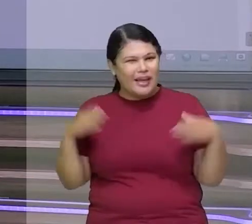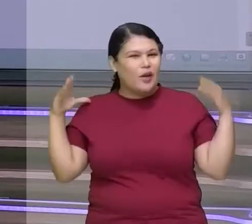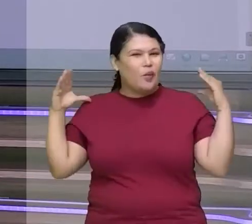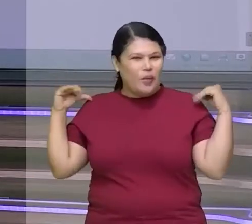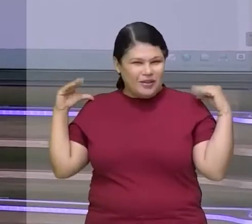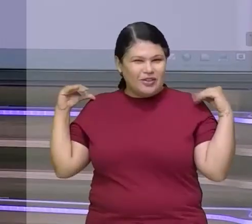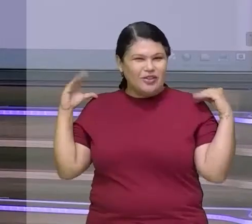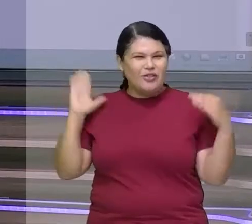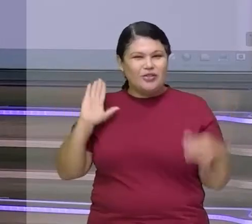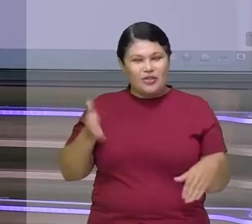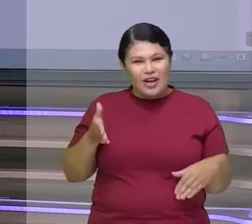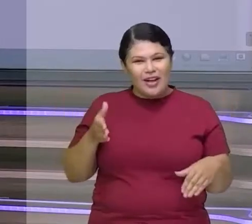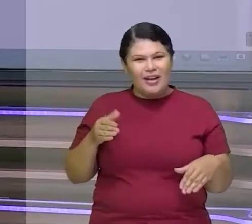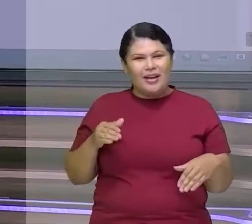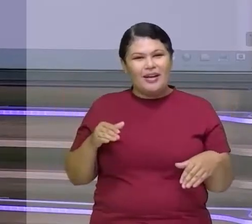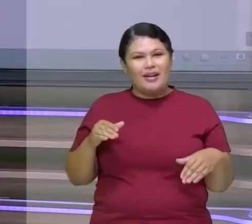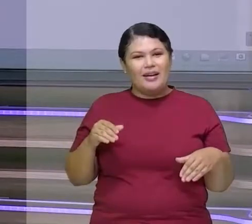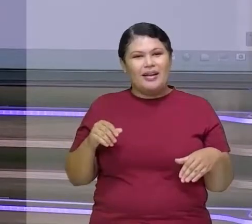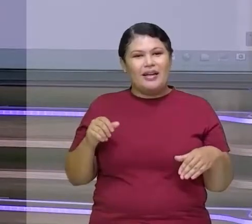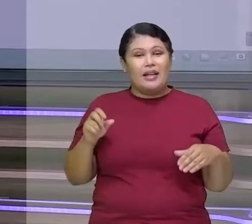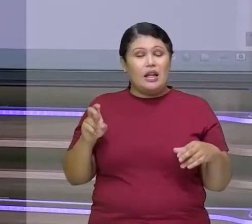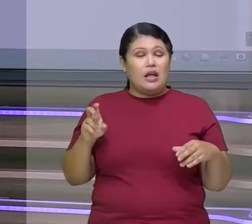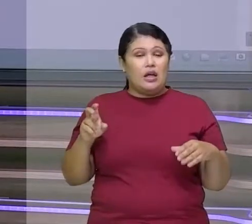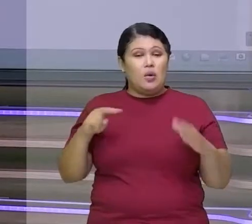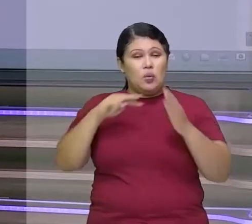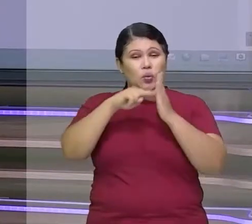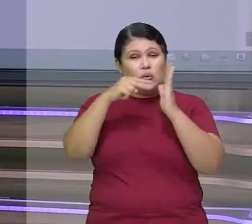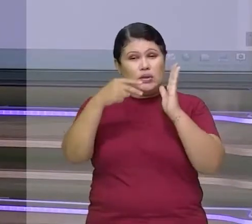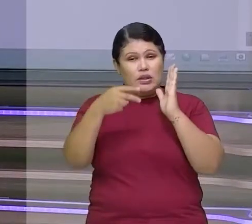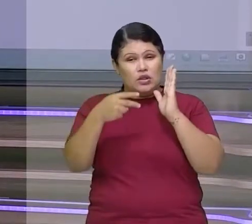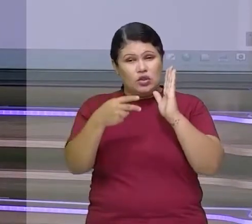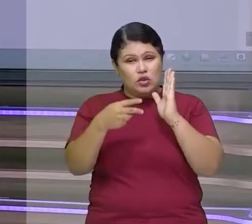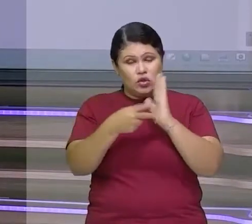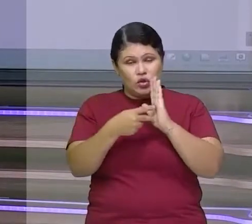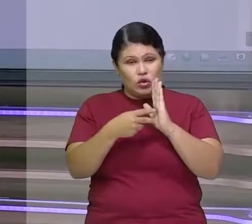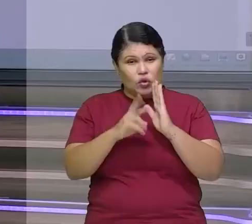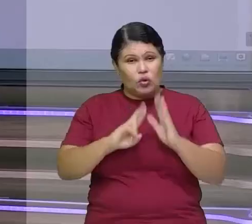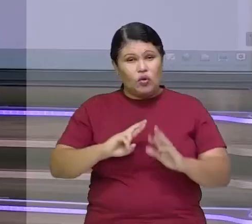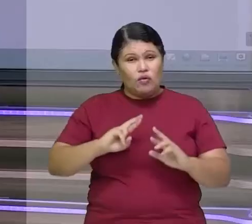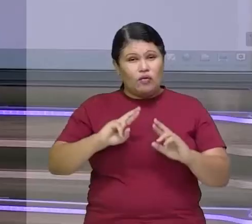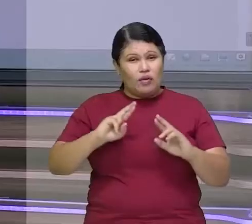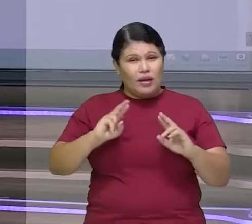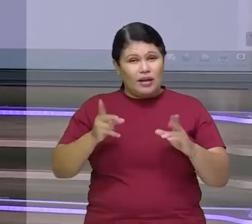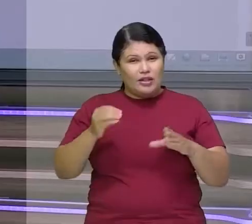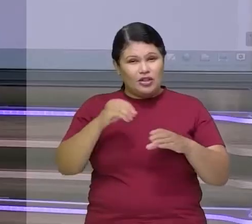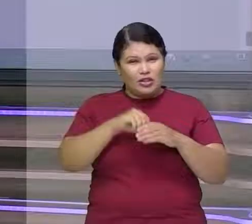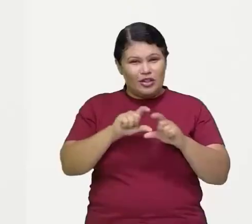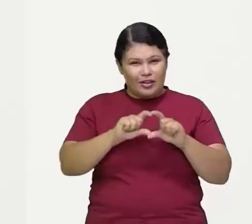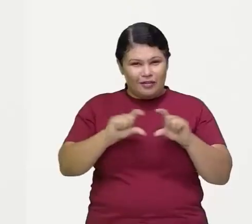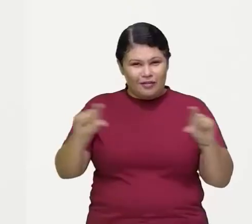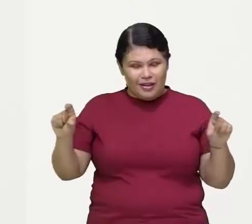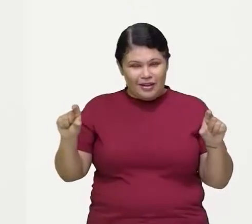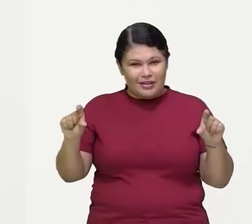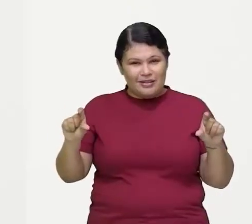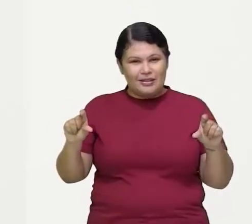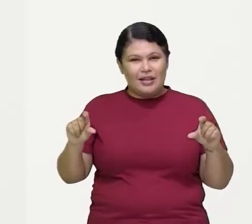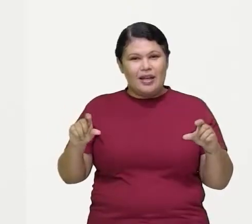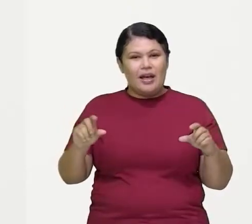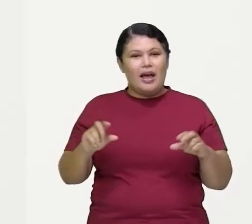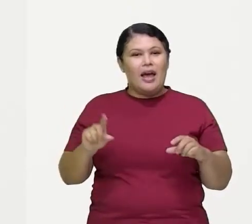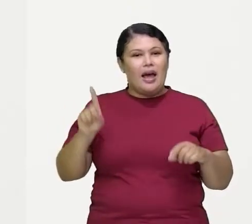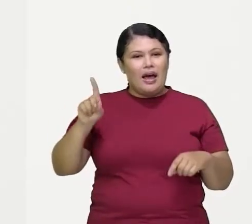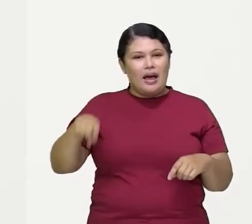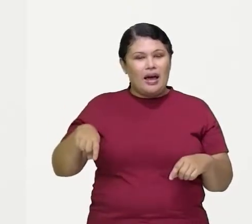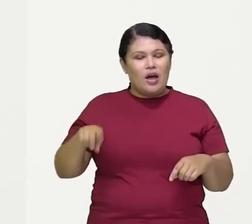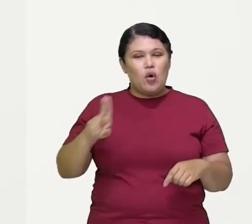dos anjinhos? Aquela frase, sentido figurado da situação, que dá para outra conotação a